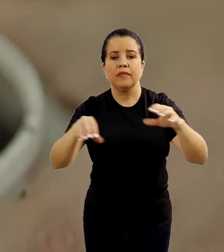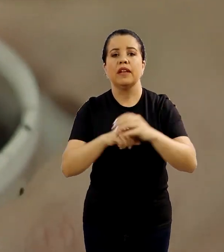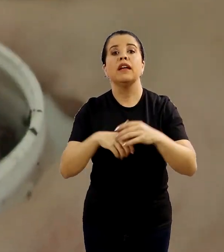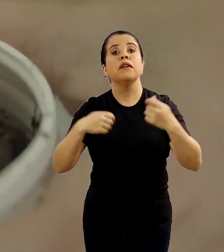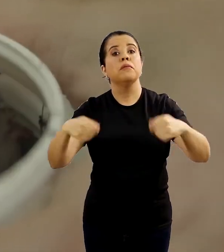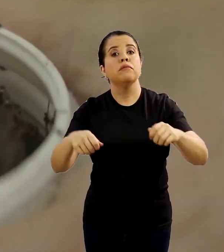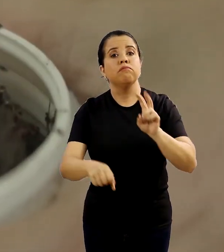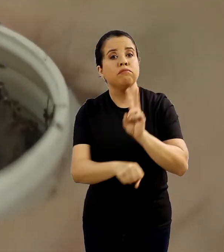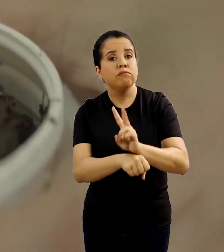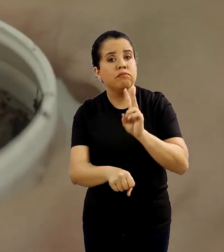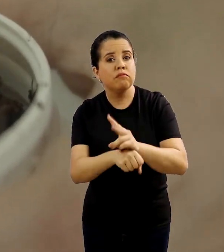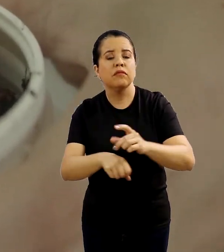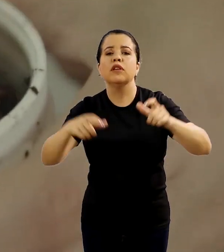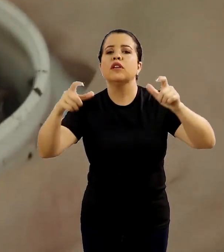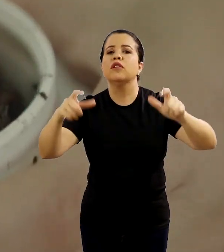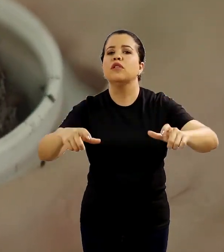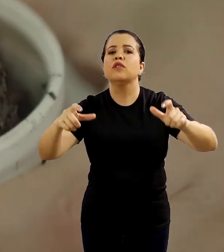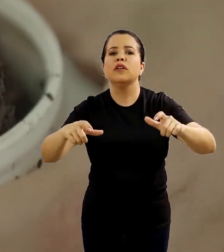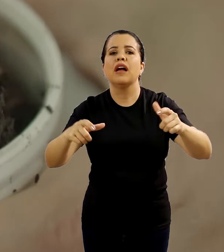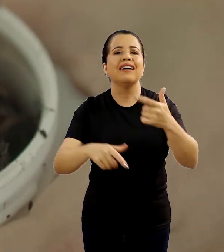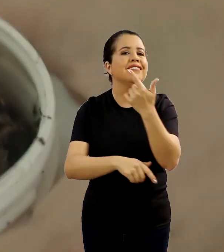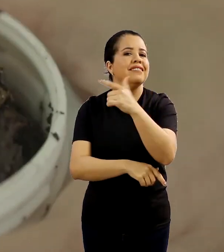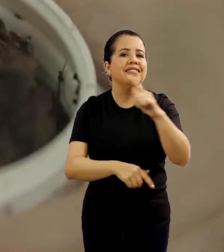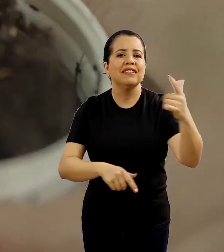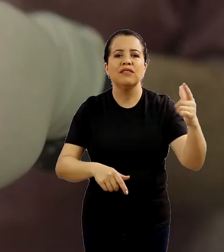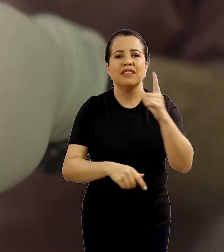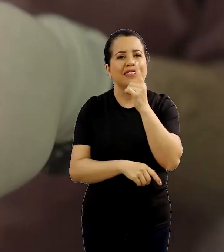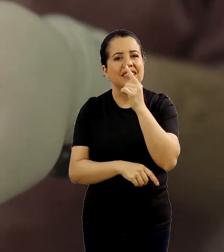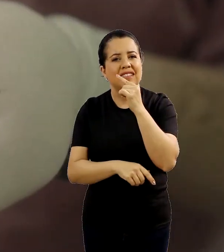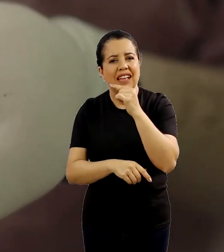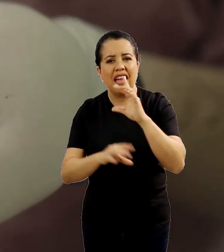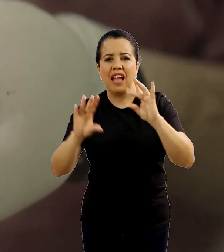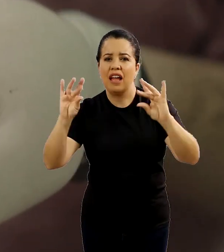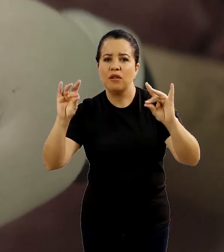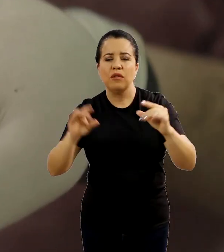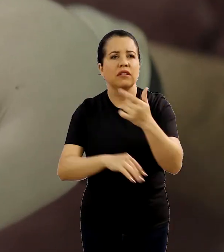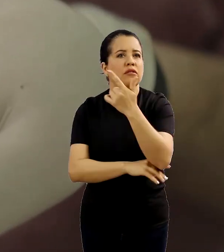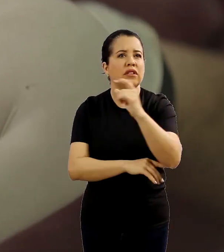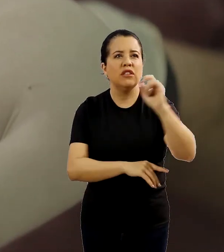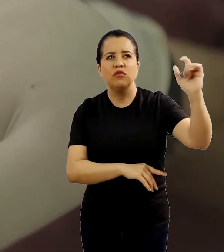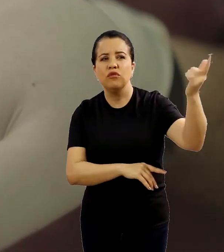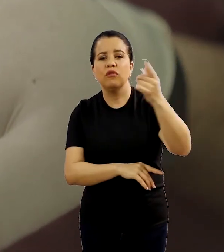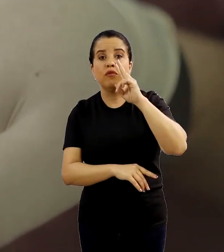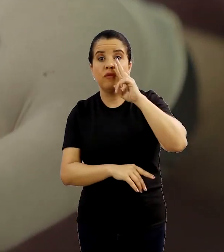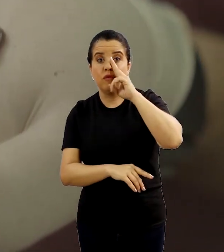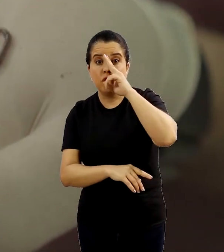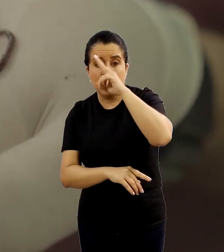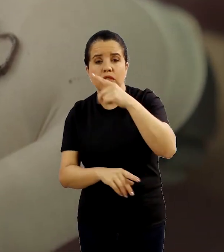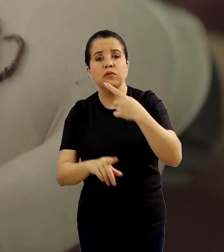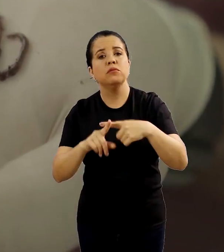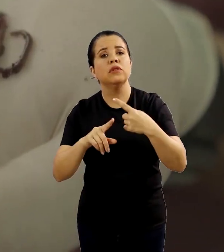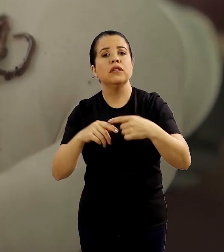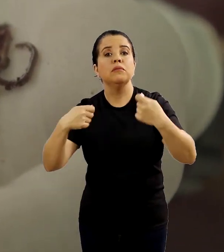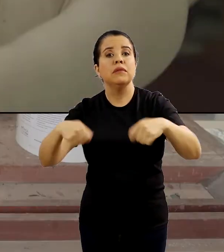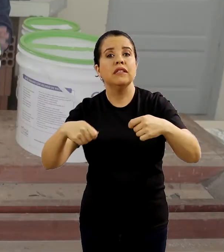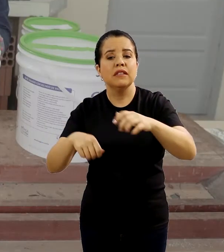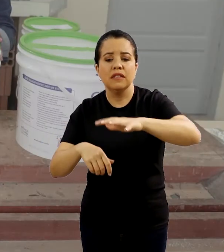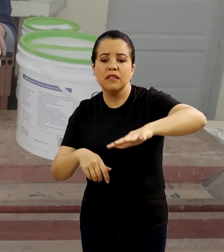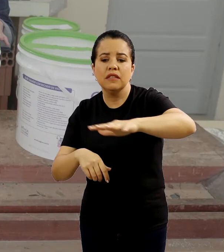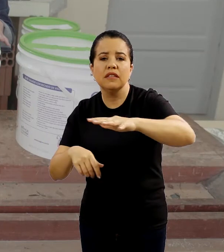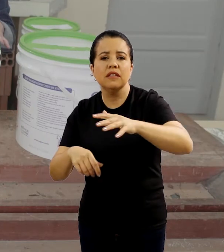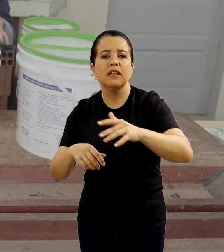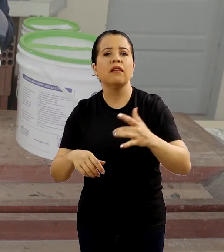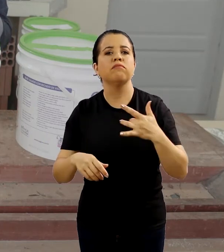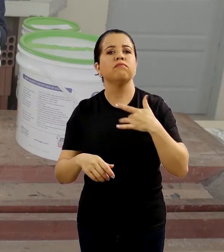tem que manter uma observação diária. Você tem que observar se as minhocas estão saindo, se a alimentação está sendo suficiente para elas. Caso